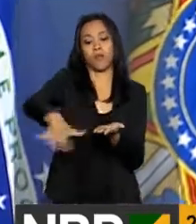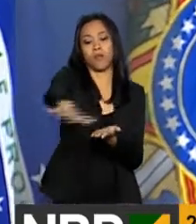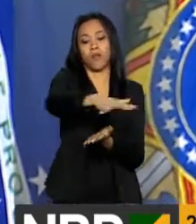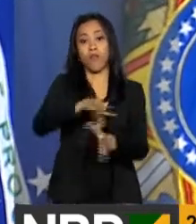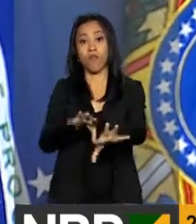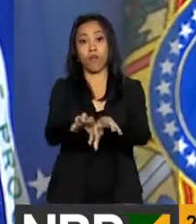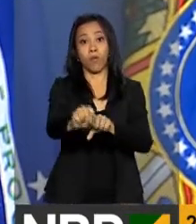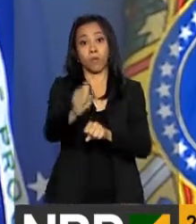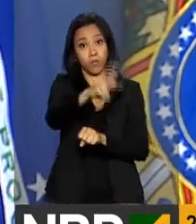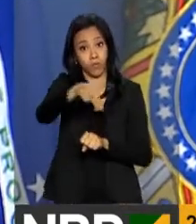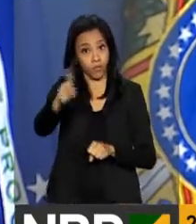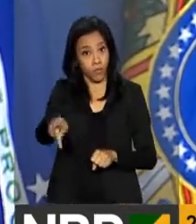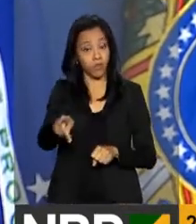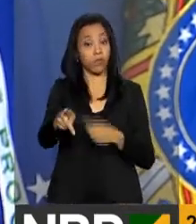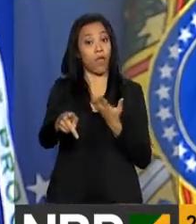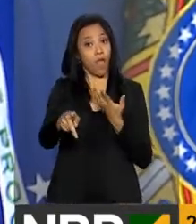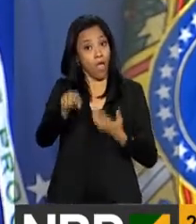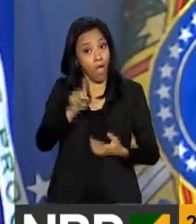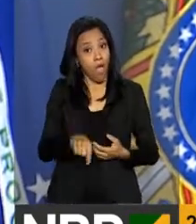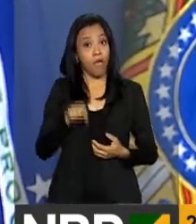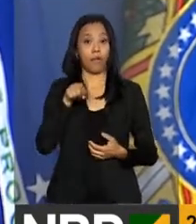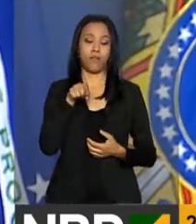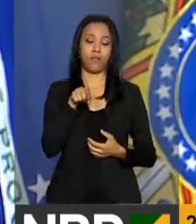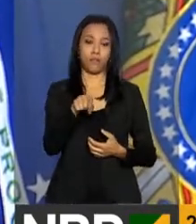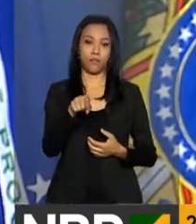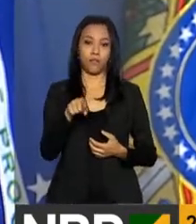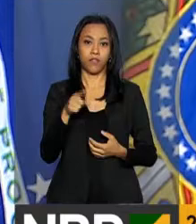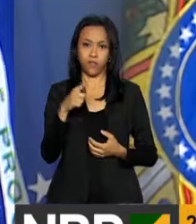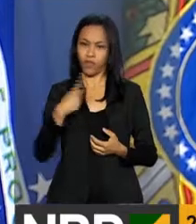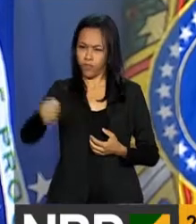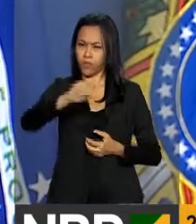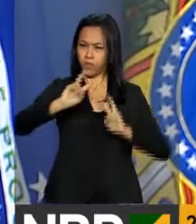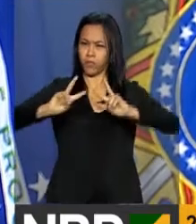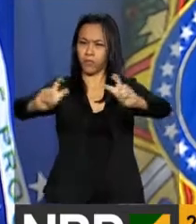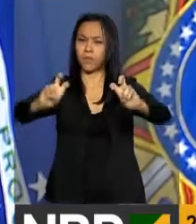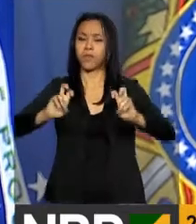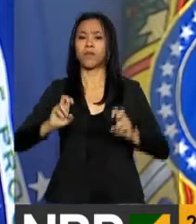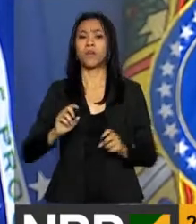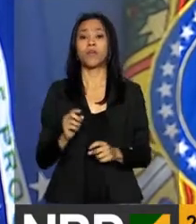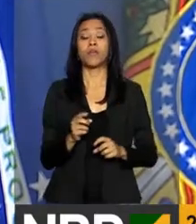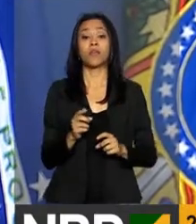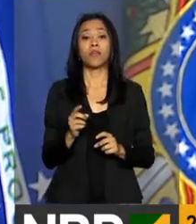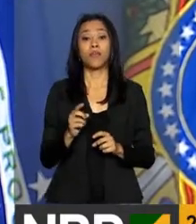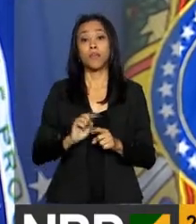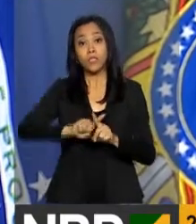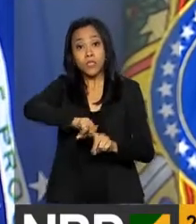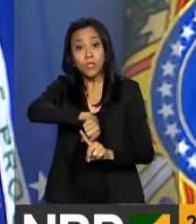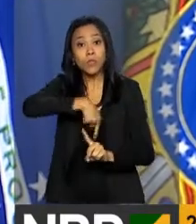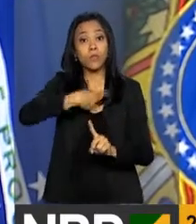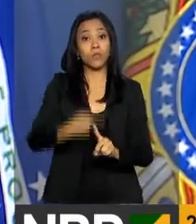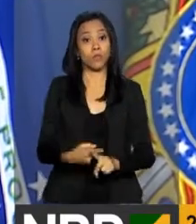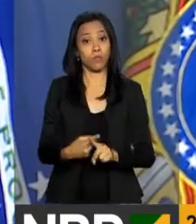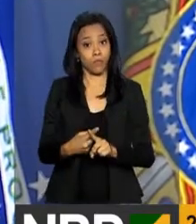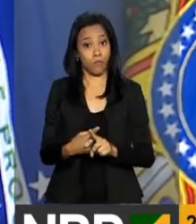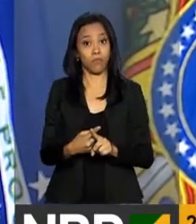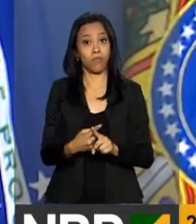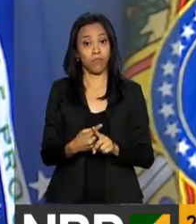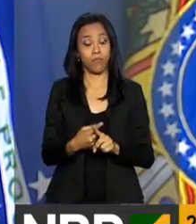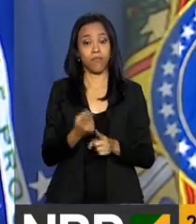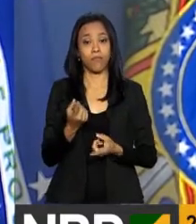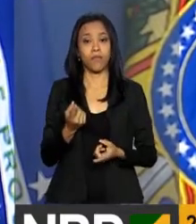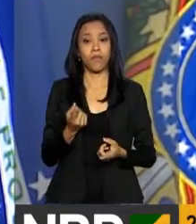medida como também puderam perceber que vem somar-se ao muito que